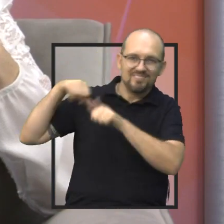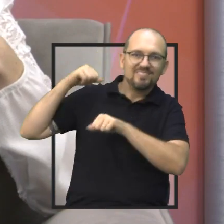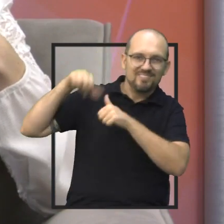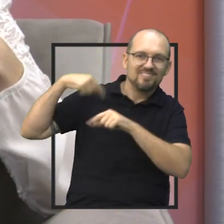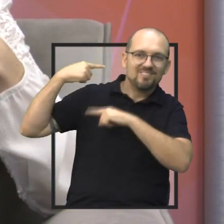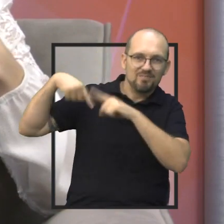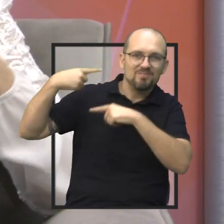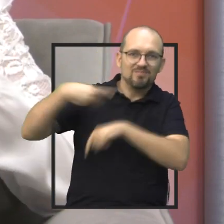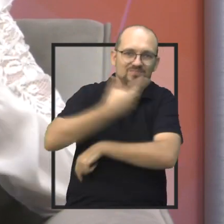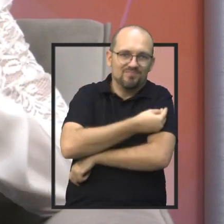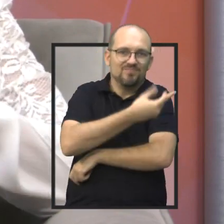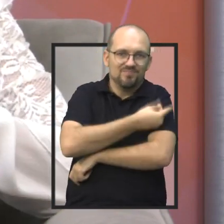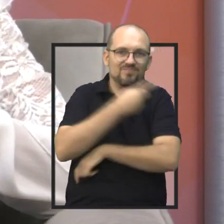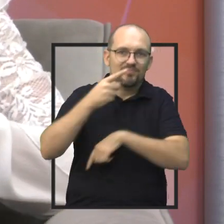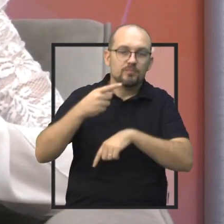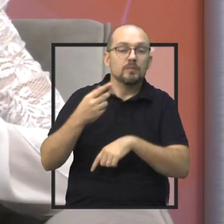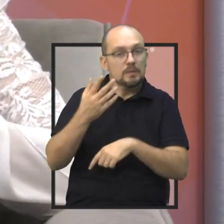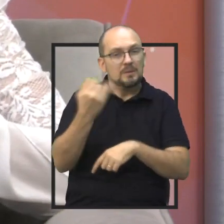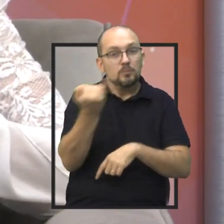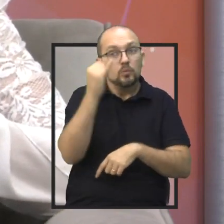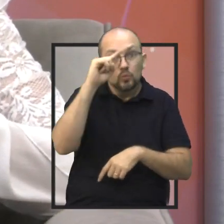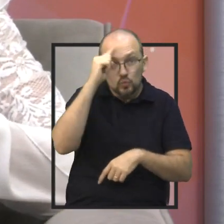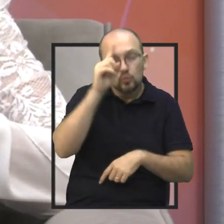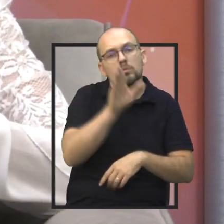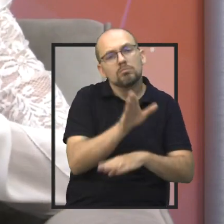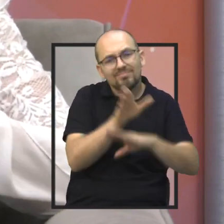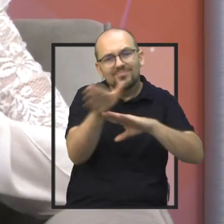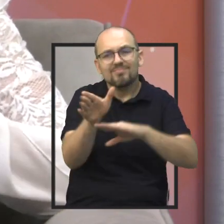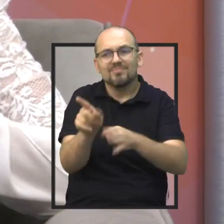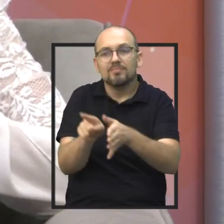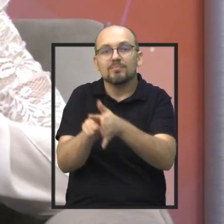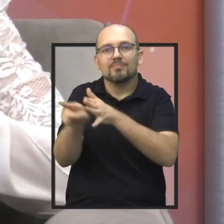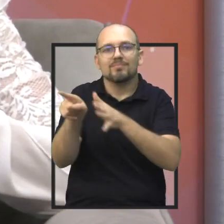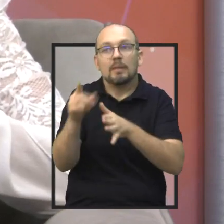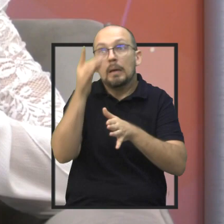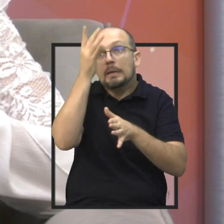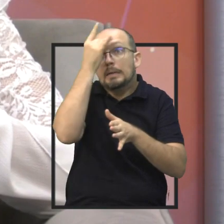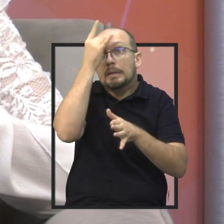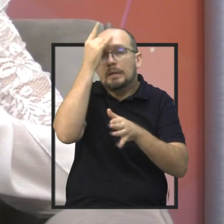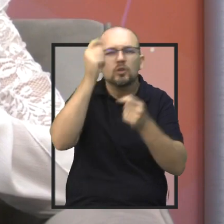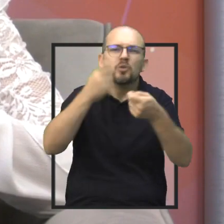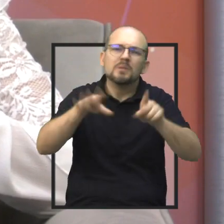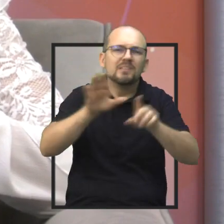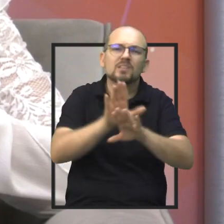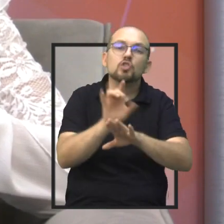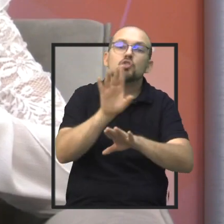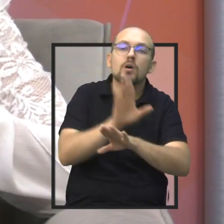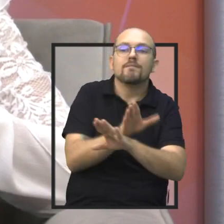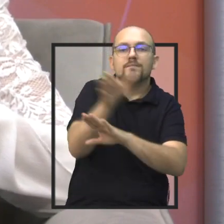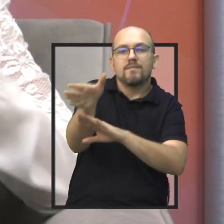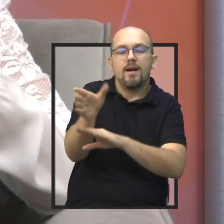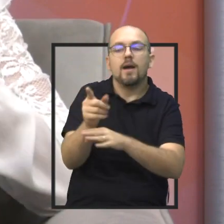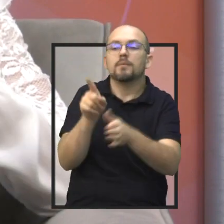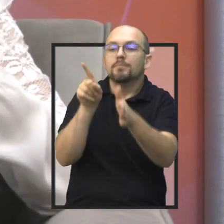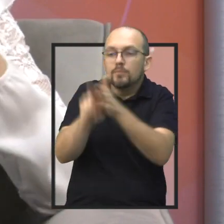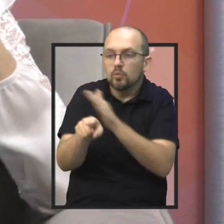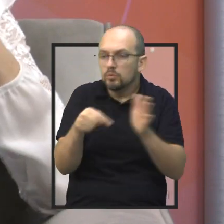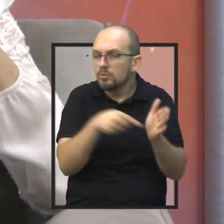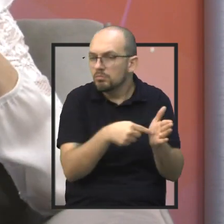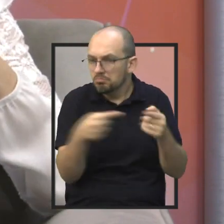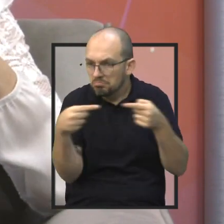vacinação e a pandemia. Então, é difícil a gente guardar todas essas informações, né, e